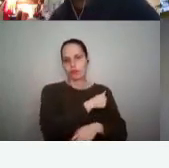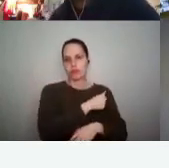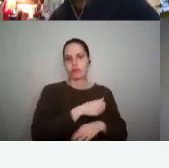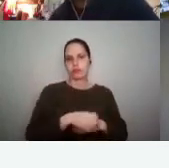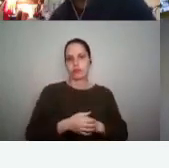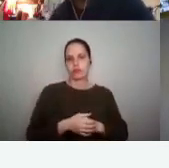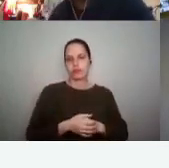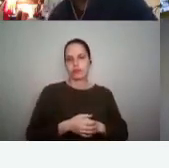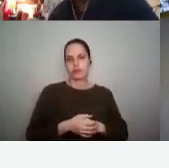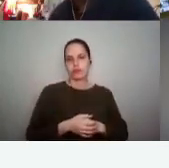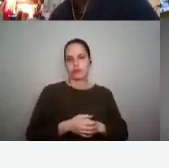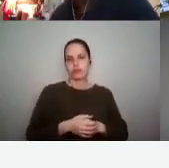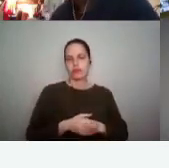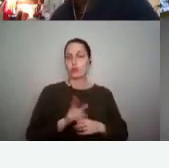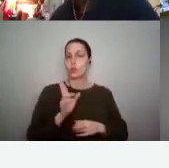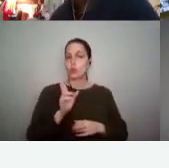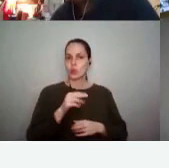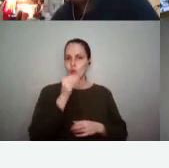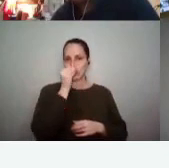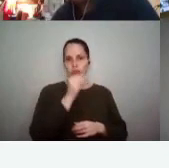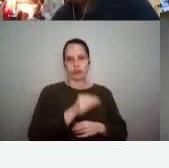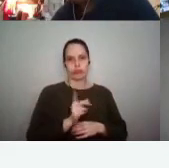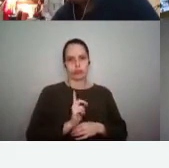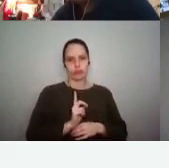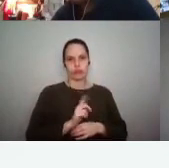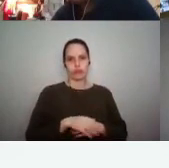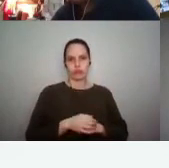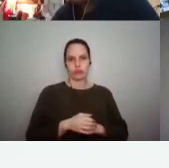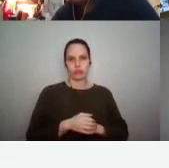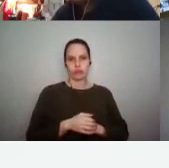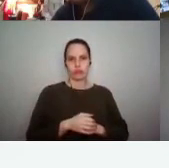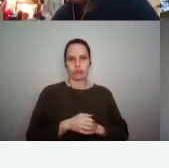Mas jamais desprezá-los, né? Pode passar.